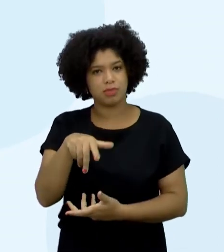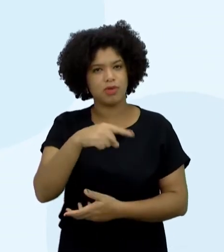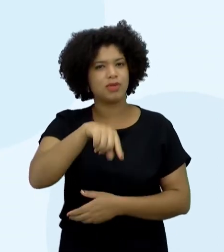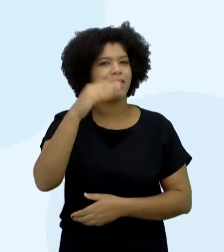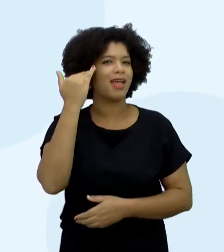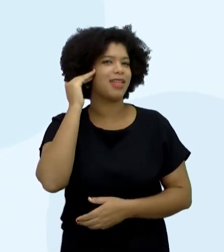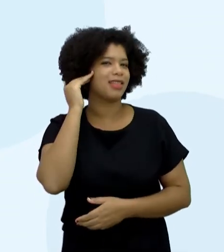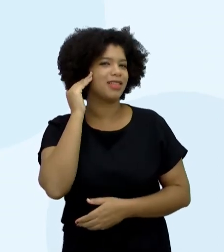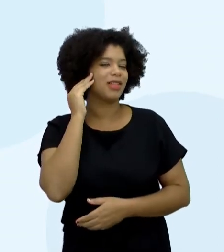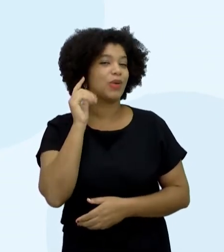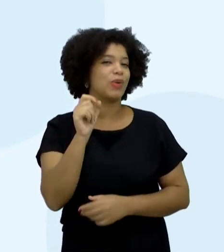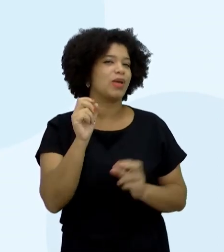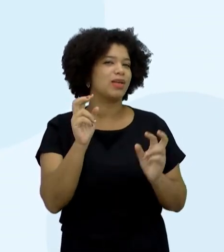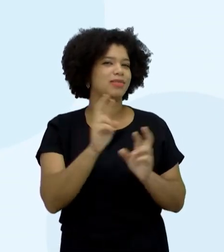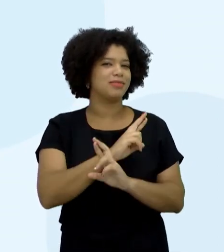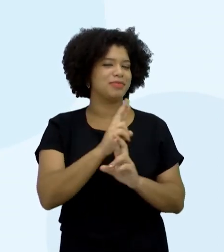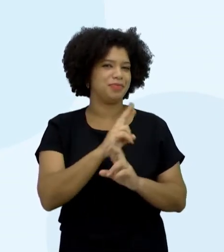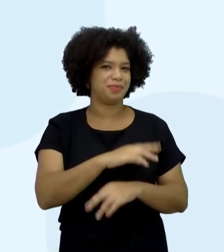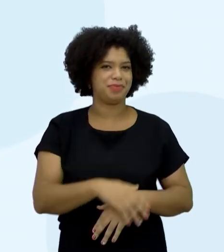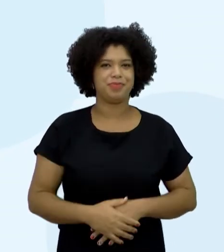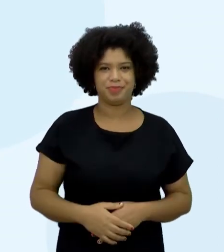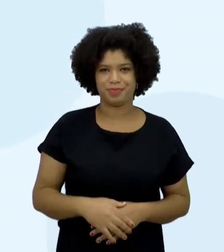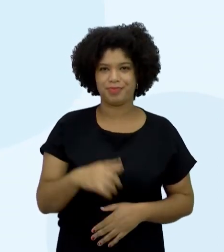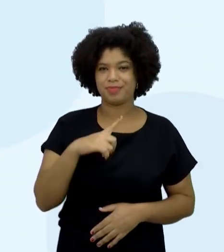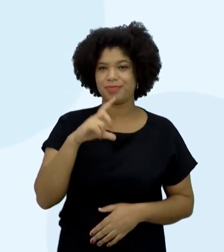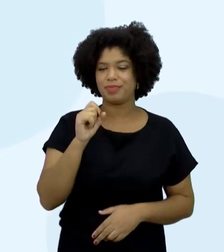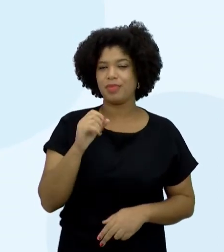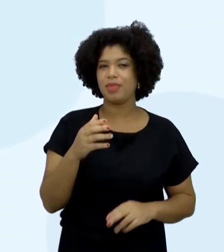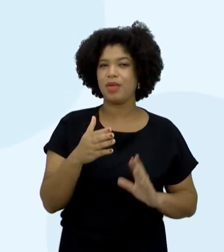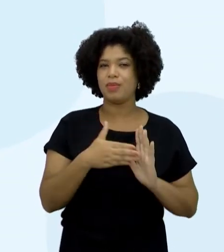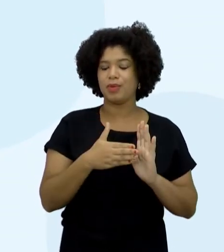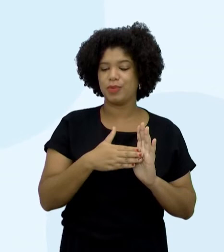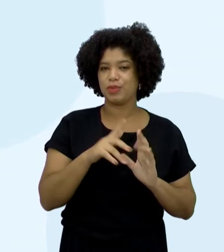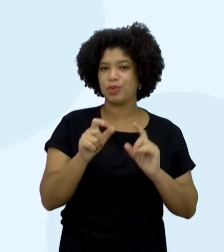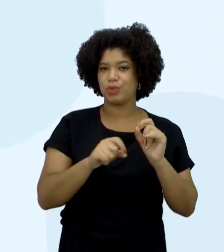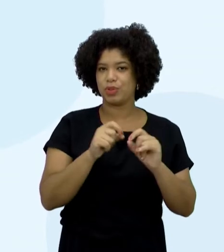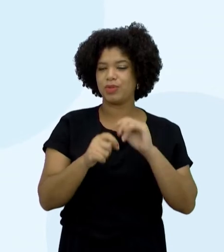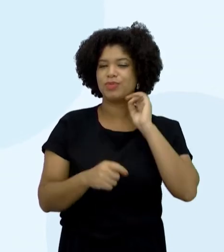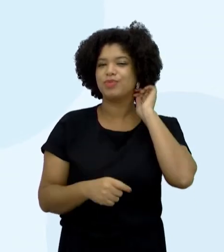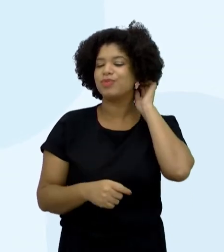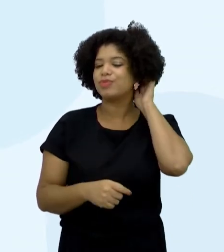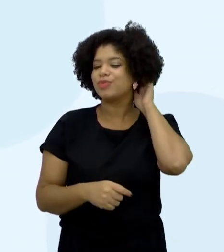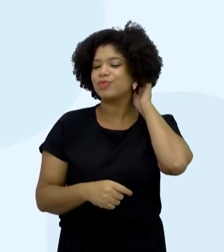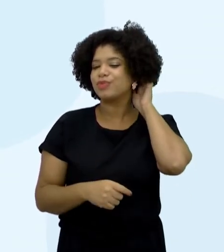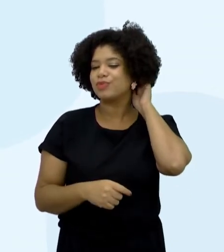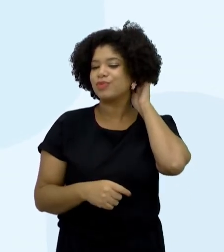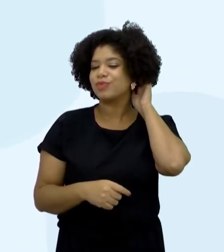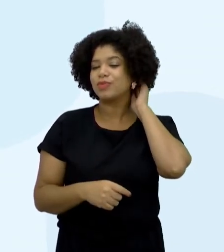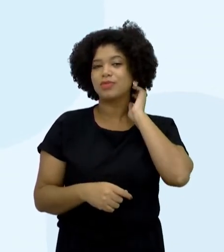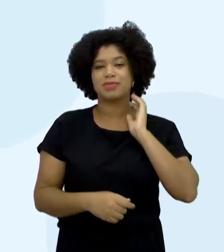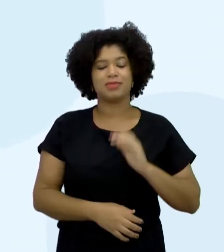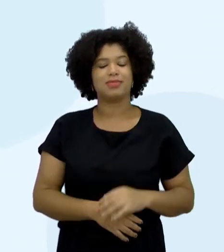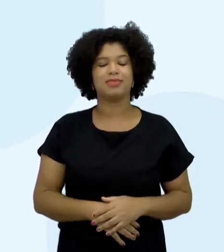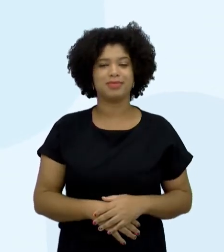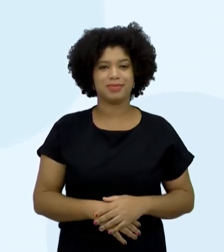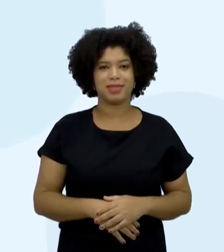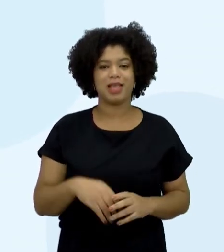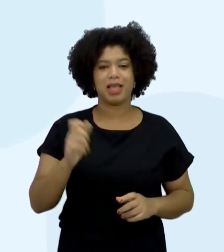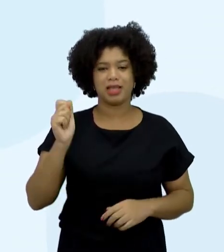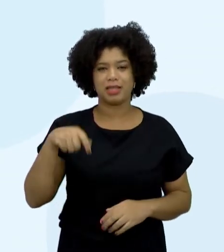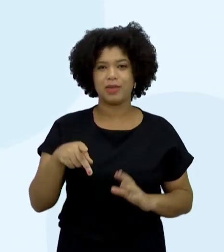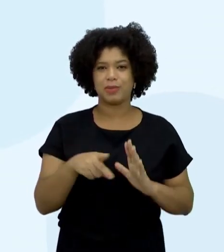o que eu estou dizendo. Aqui eu estou trazendo uma proposta de você dispor de